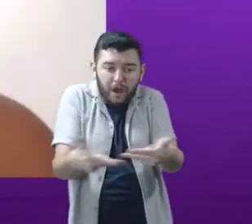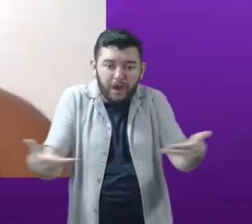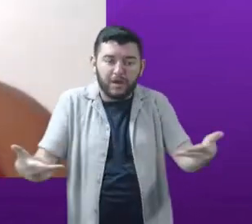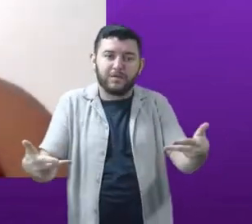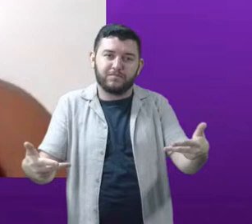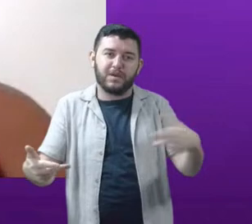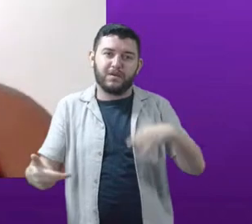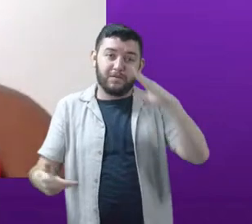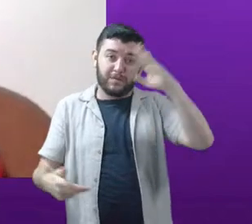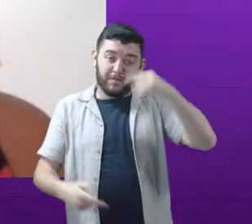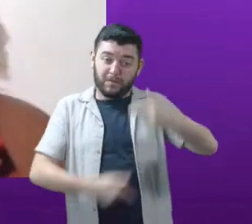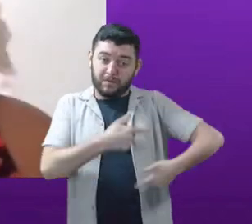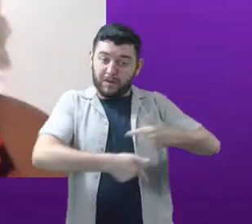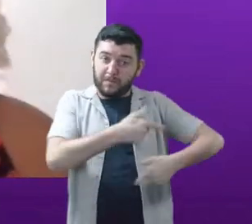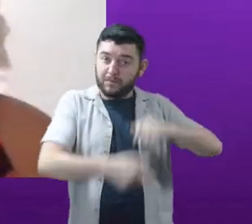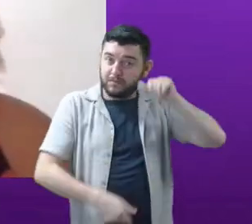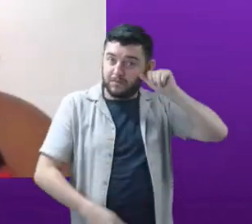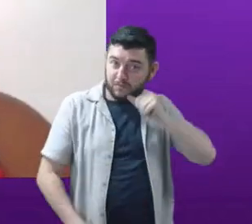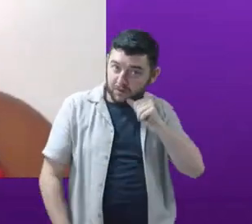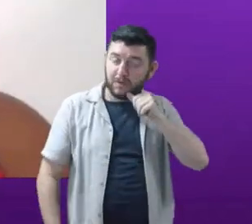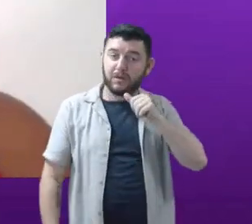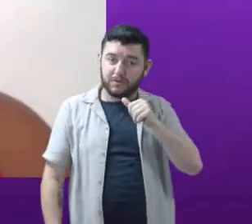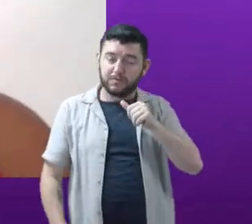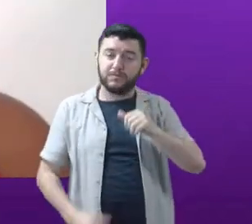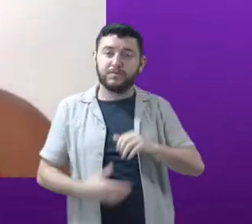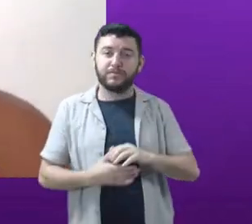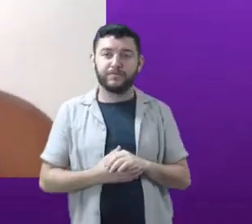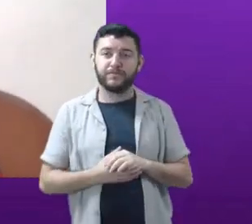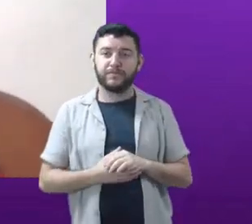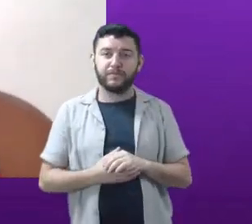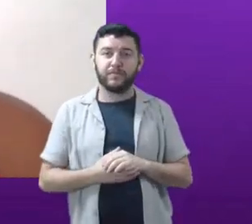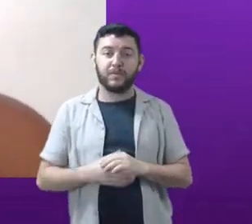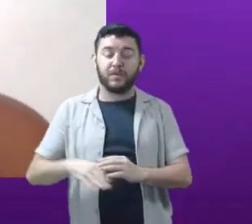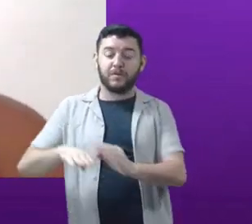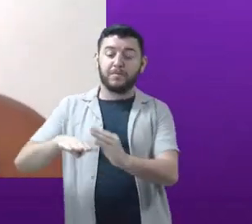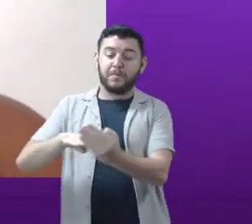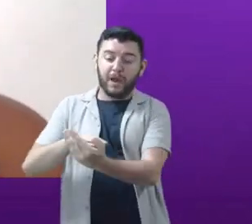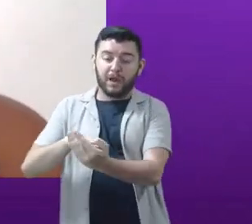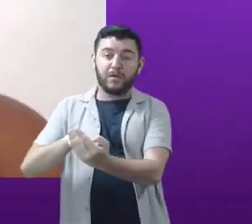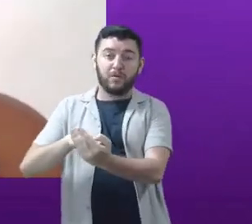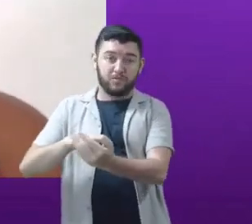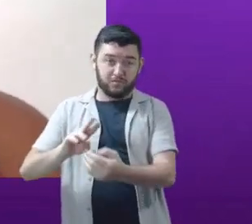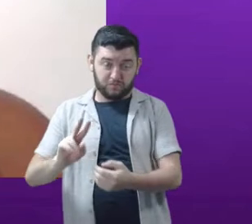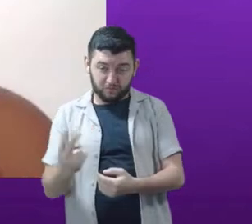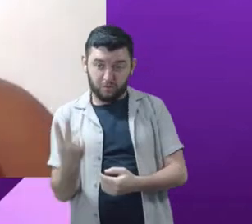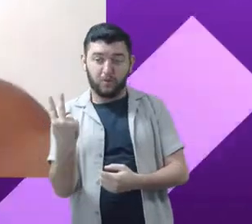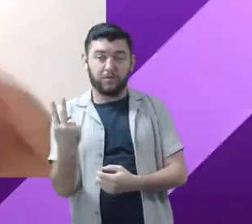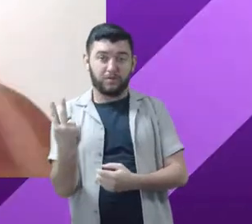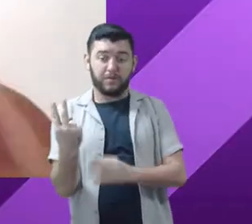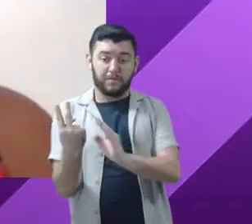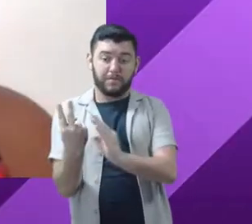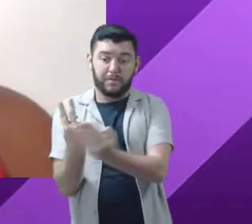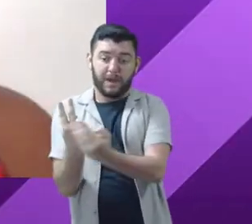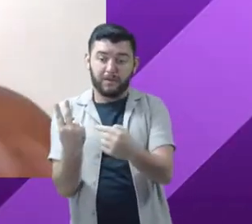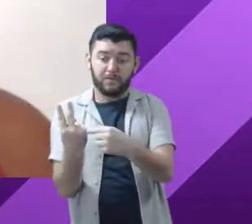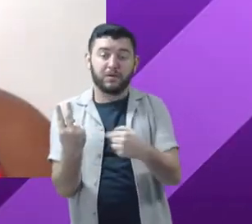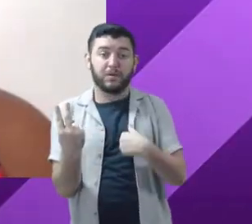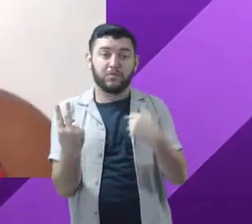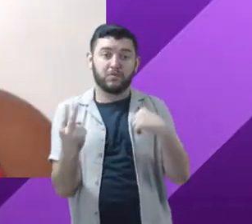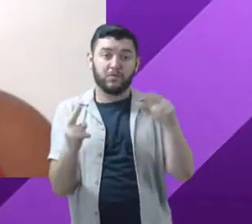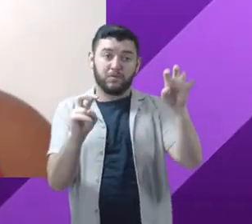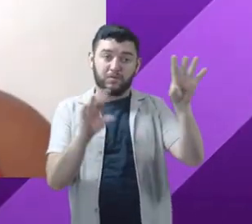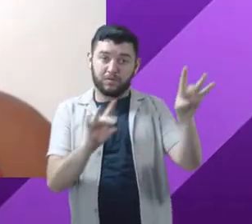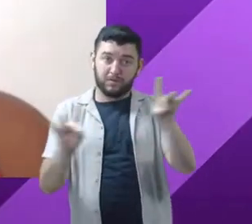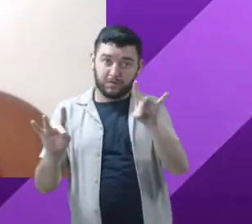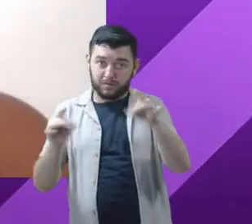mulheres. Esses primeiros 2 bairros, né, esses 2 bairros que eu estou citando, né, o primeiro, que foi